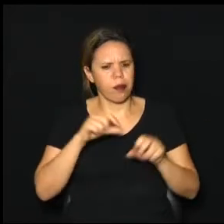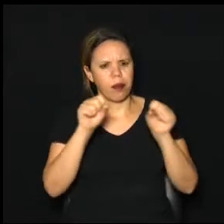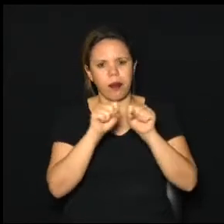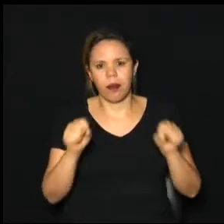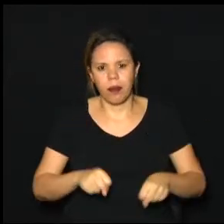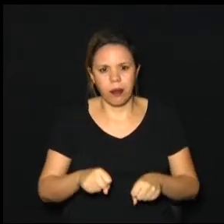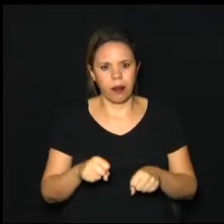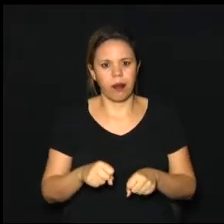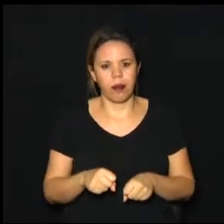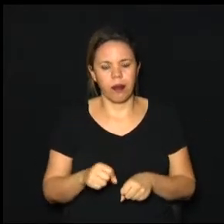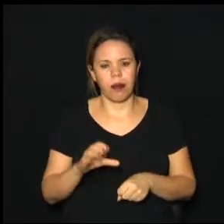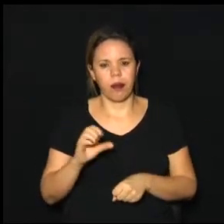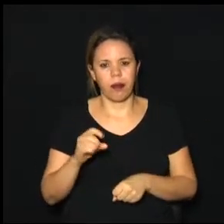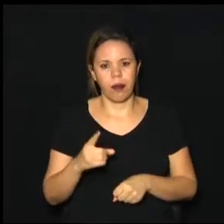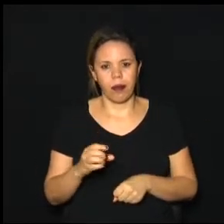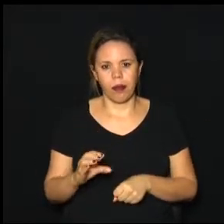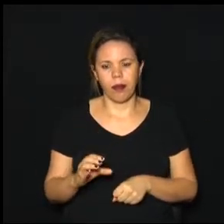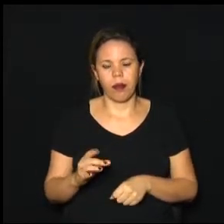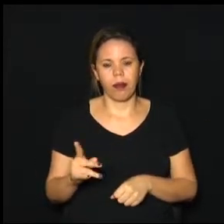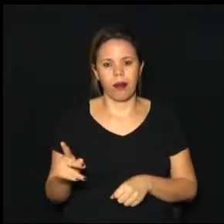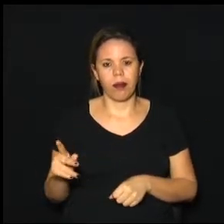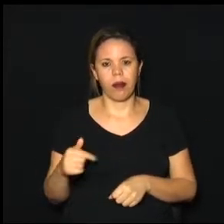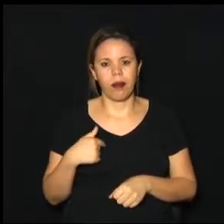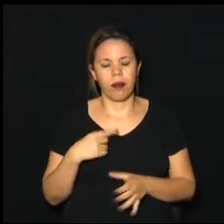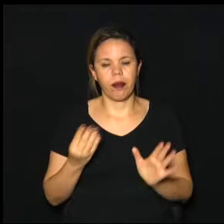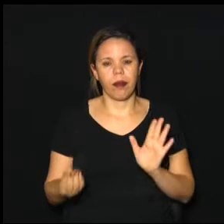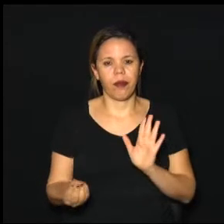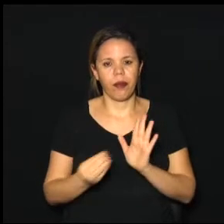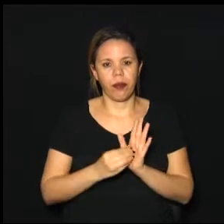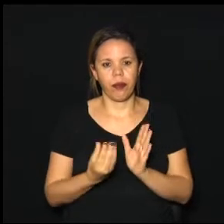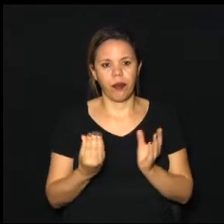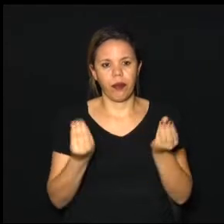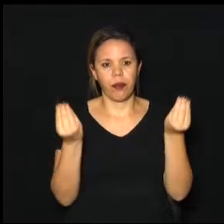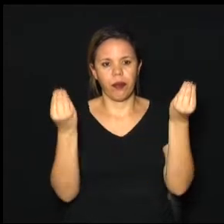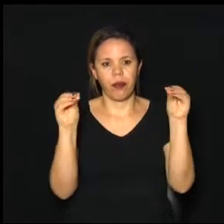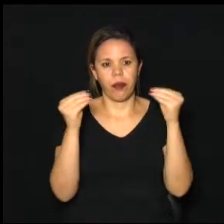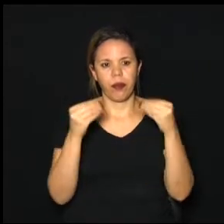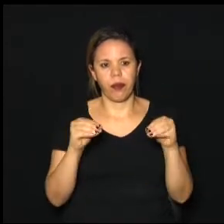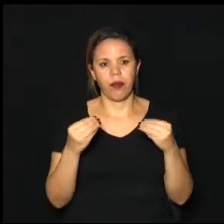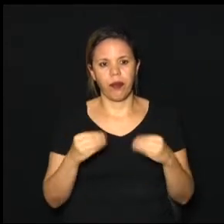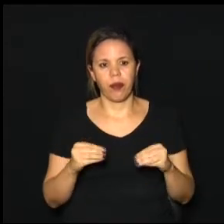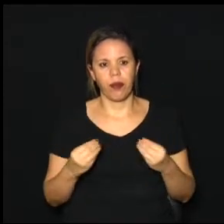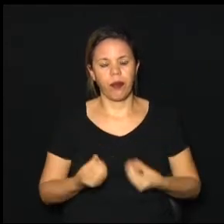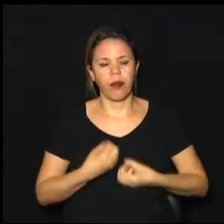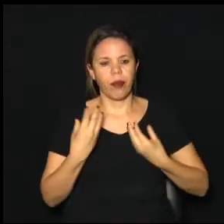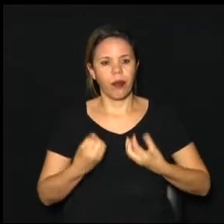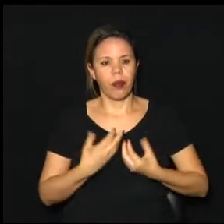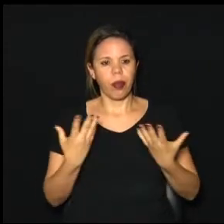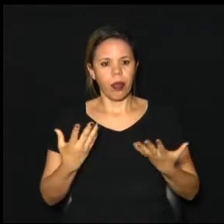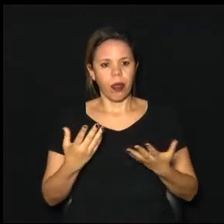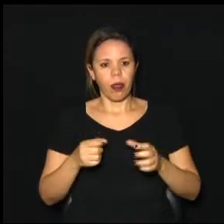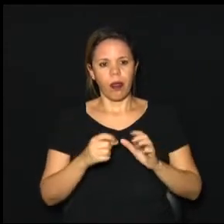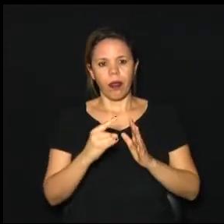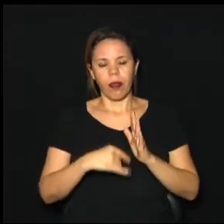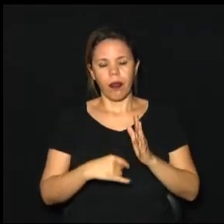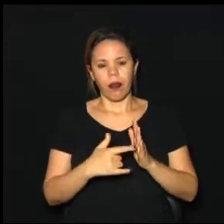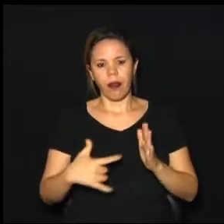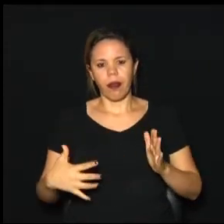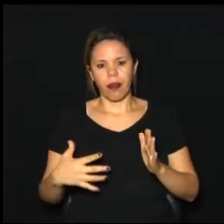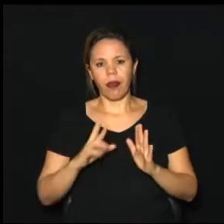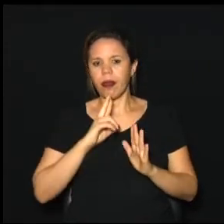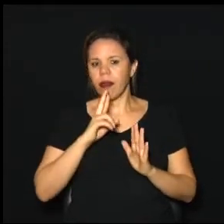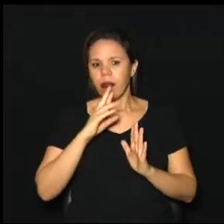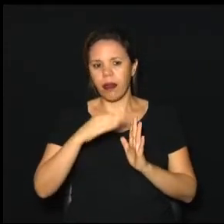sistema, o Candex, você tem que colocar as informações lá no Candex, que solta um formulário, enfim, tem uma série